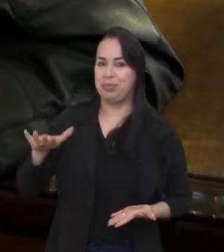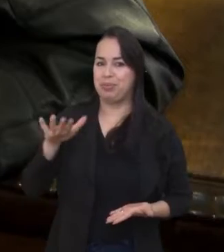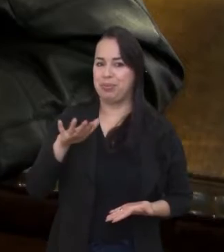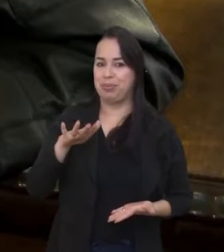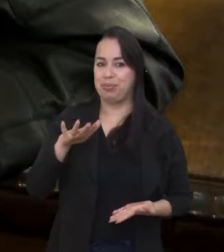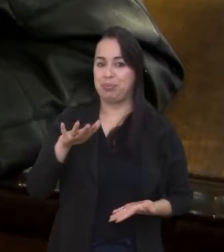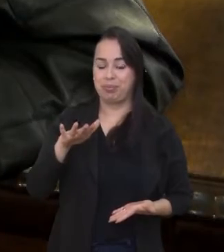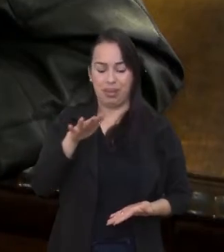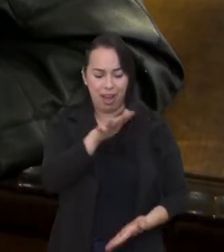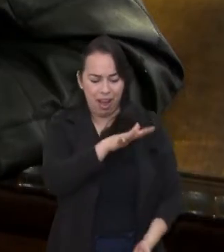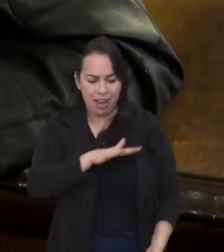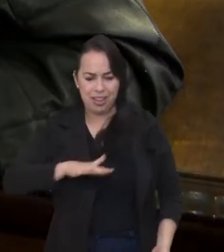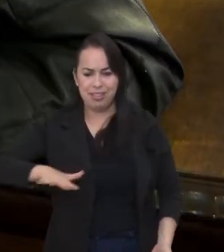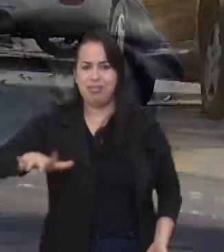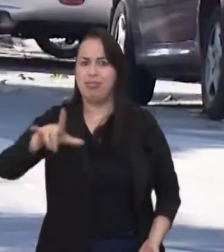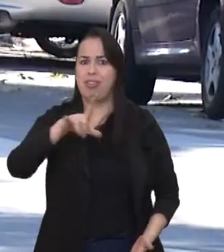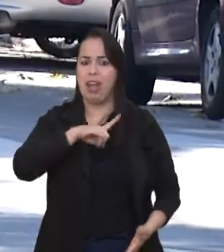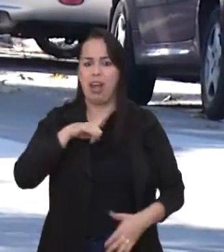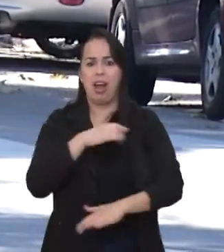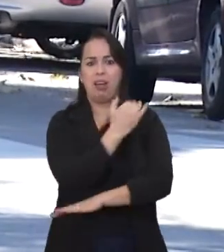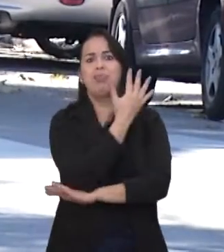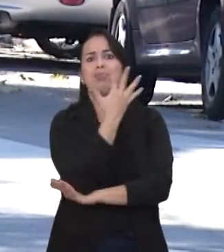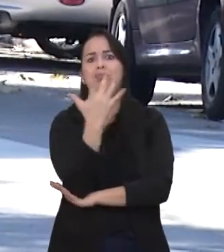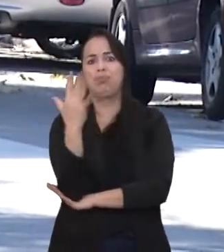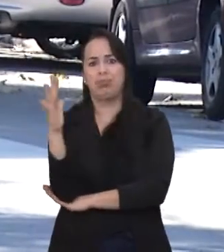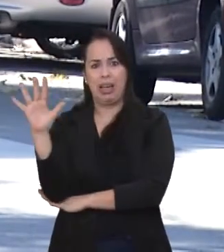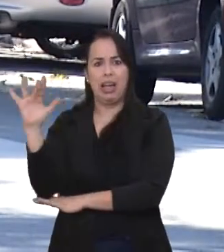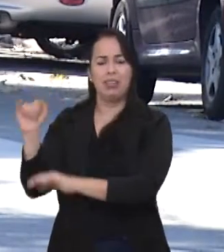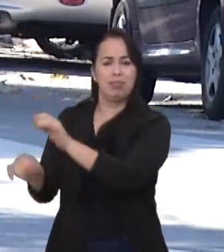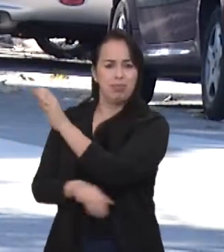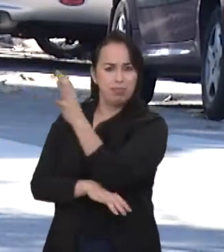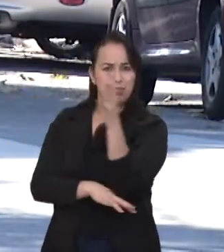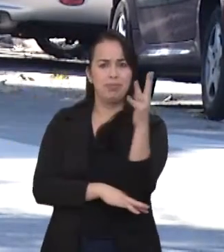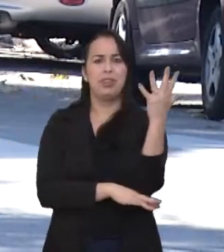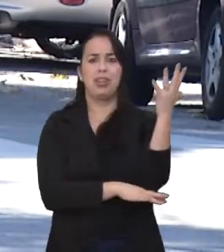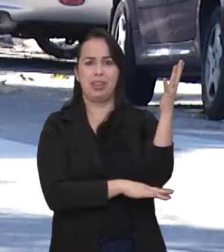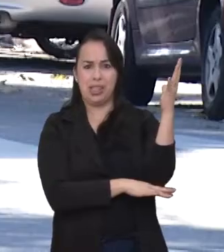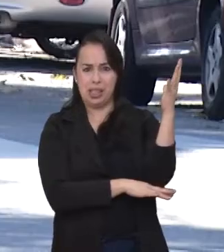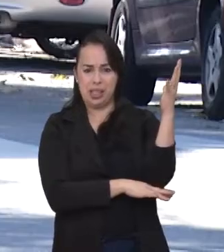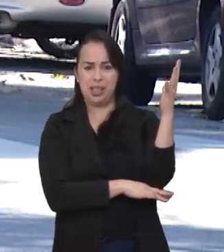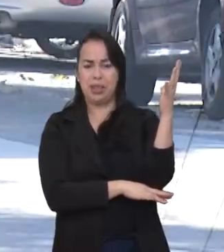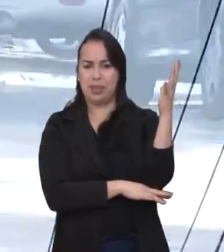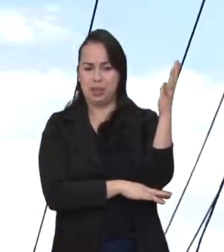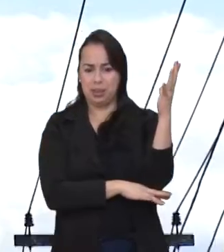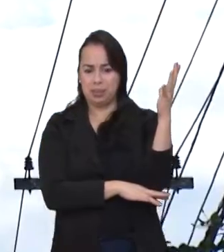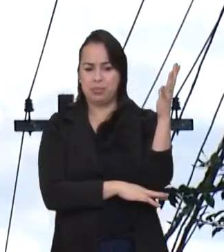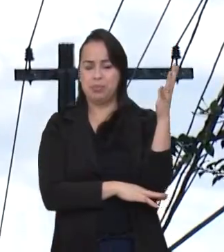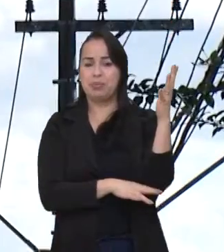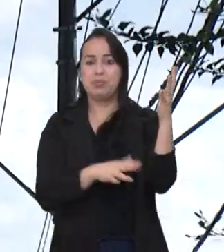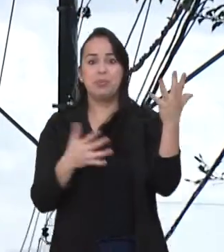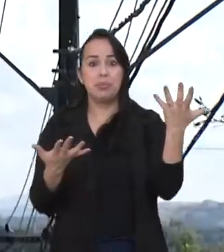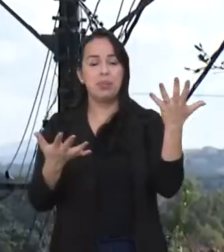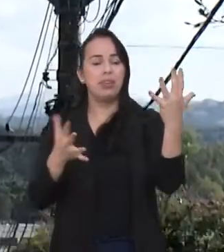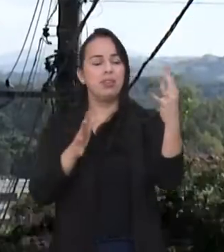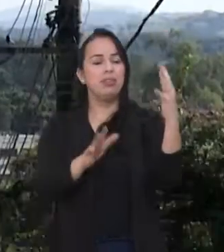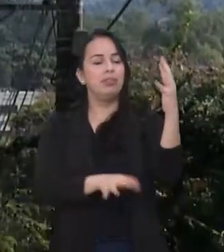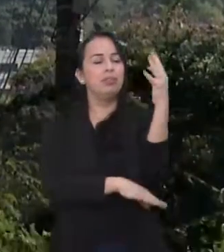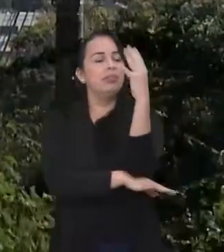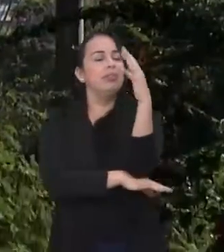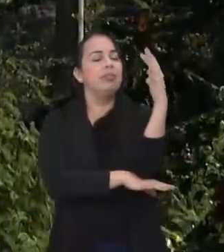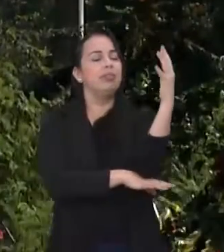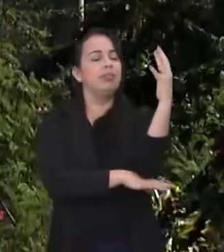região muito arborizada, é a região mais arborizada de São José dos Campos. E a árvore traz